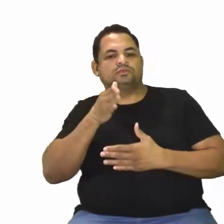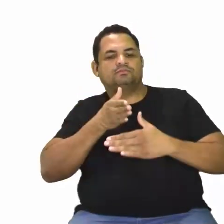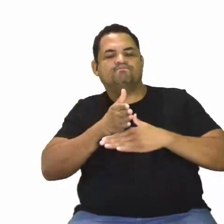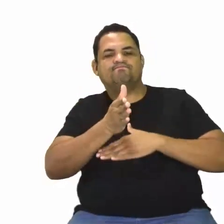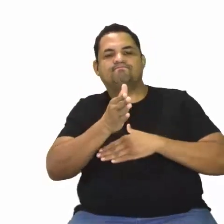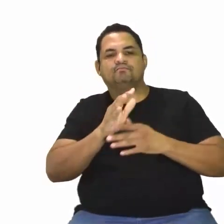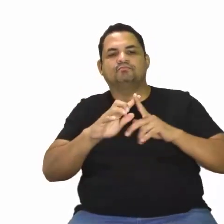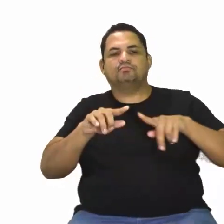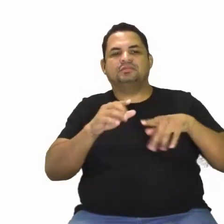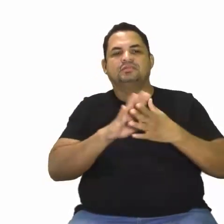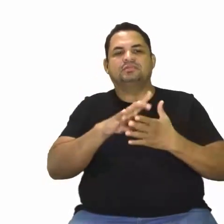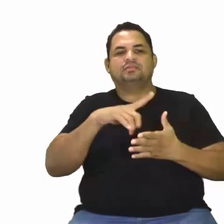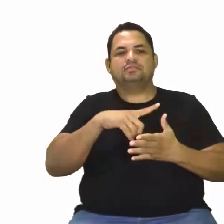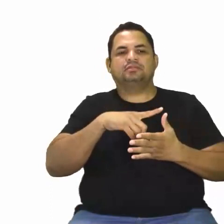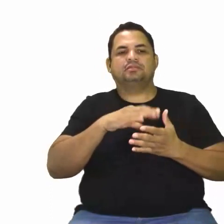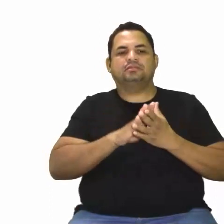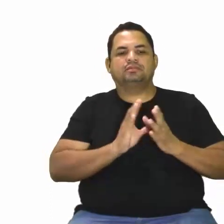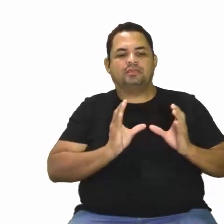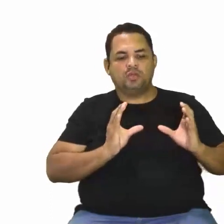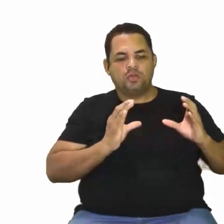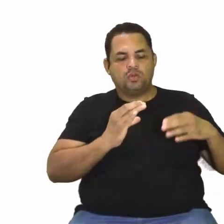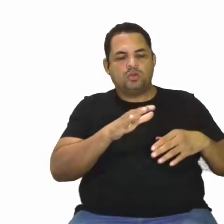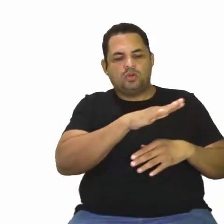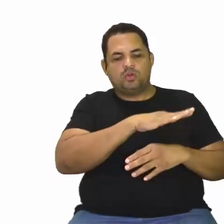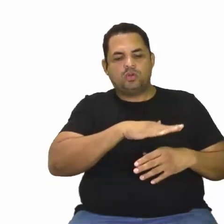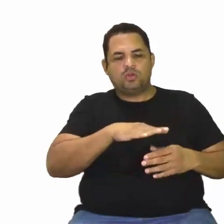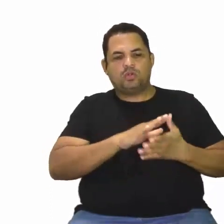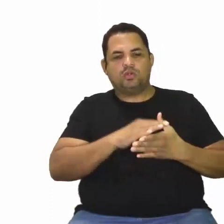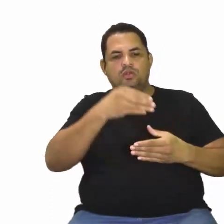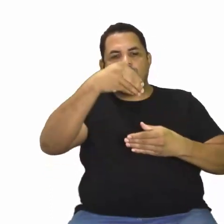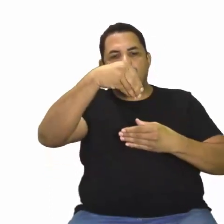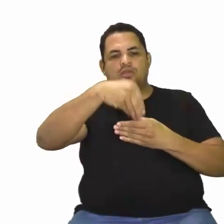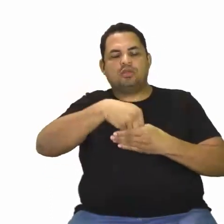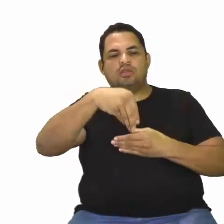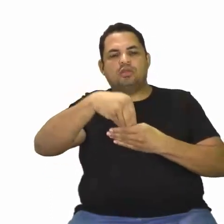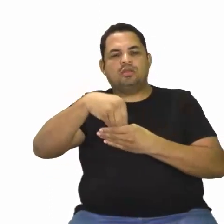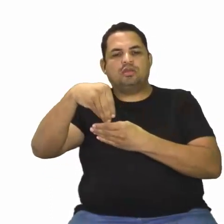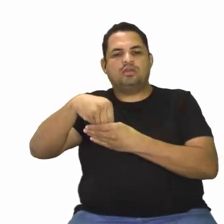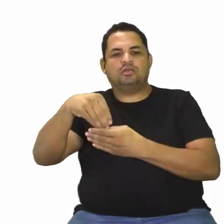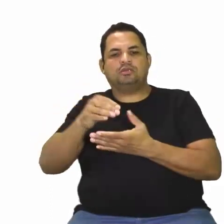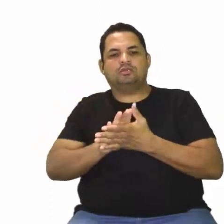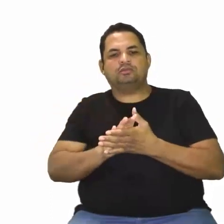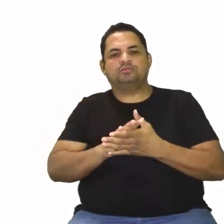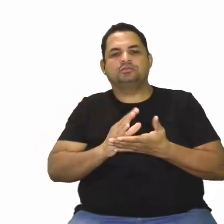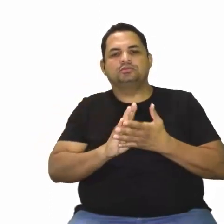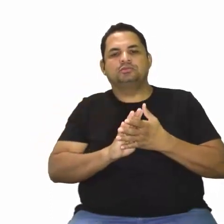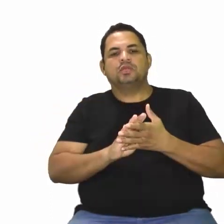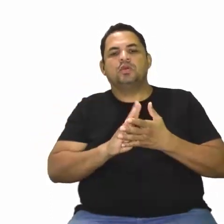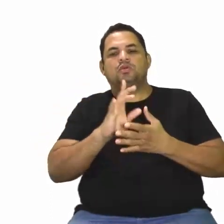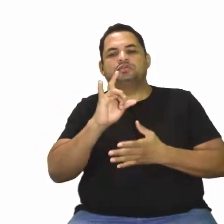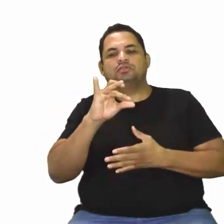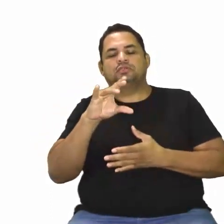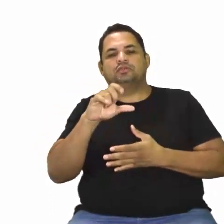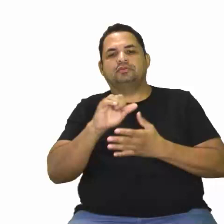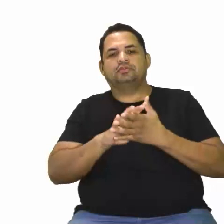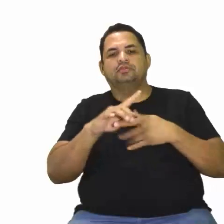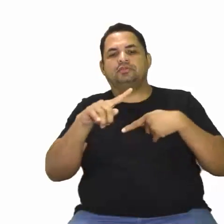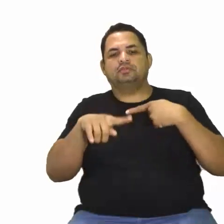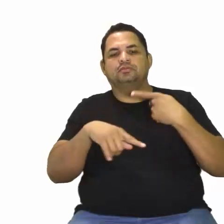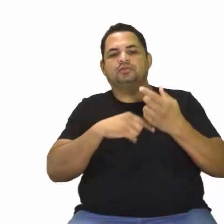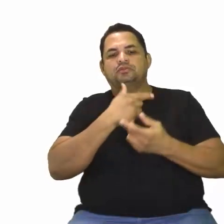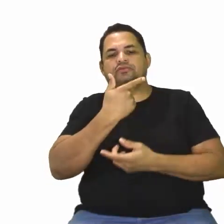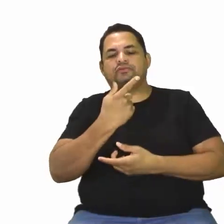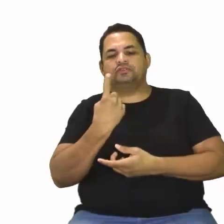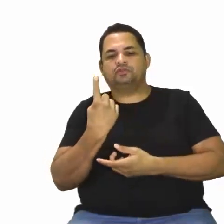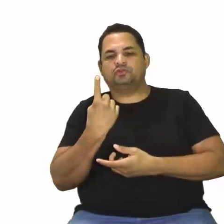passado, mas nós vamos ter aí o colegiado elegendo um civil. Depois de 21 anos,